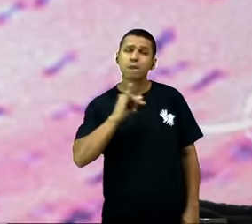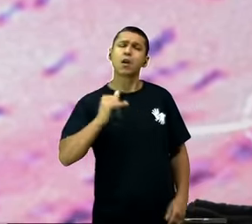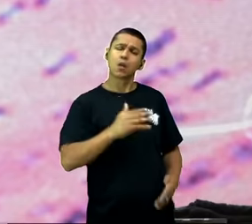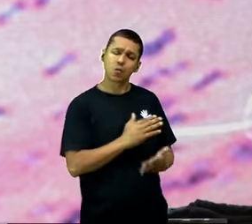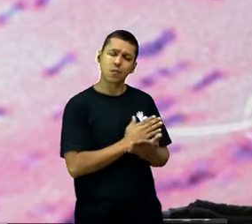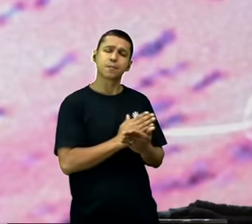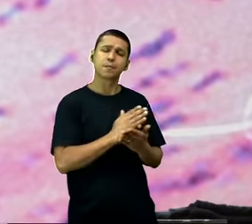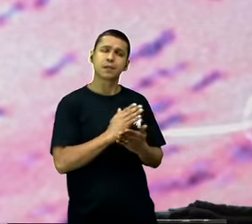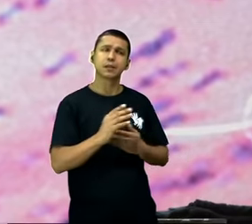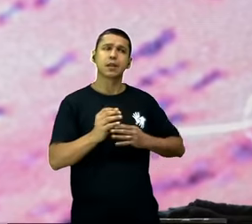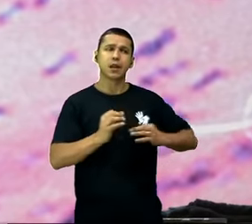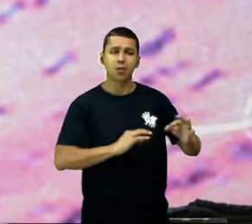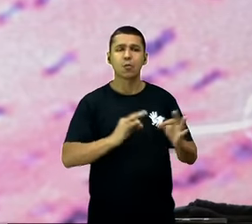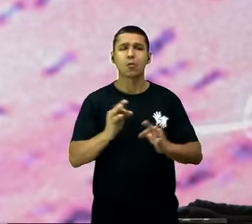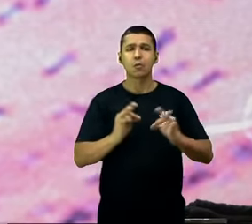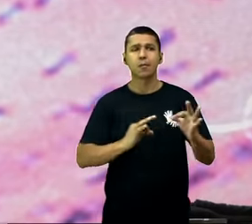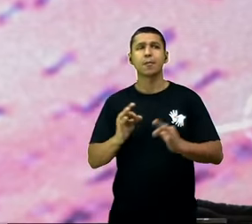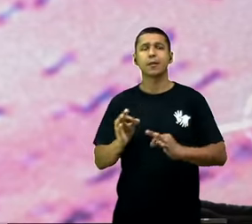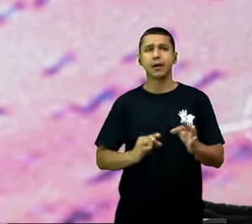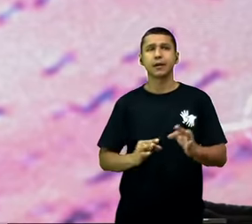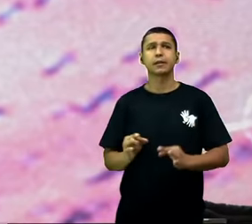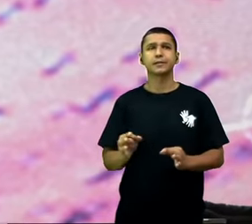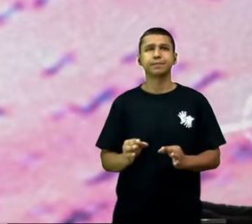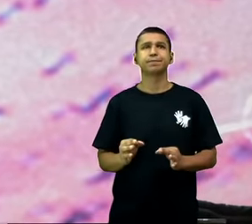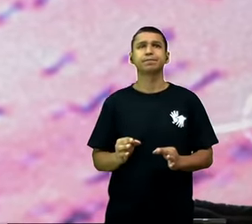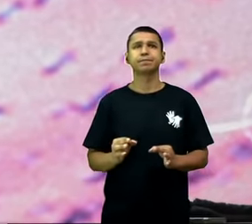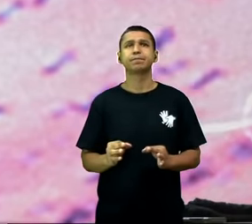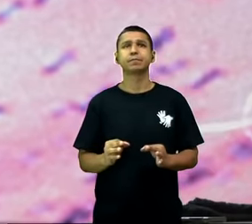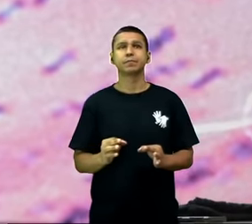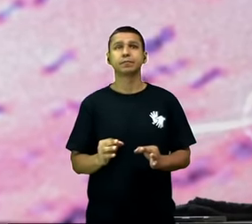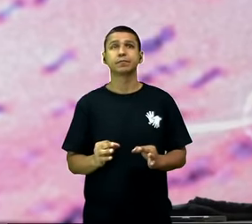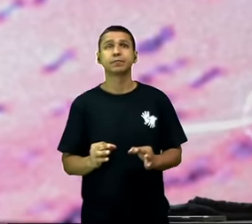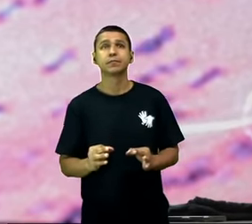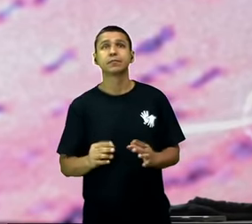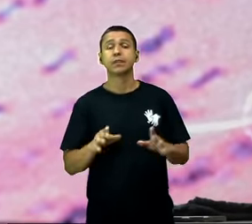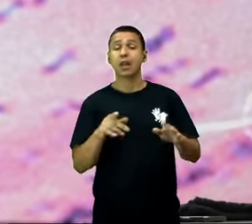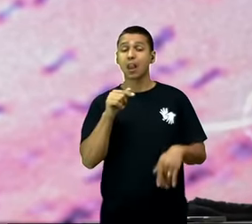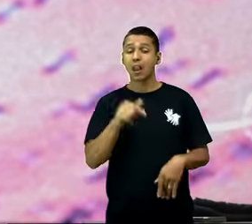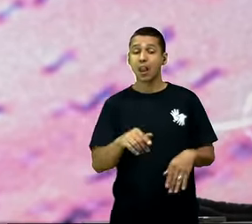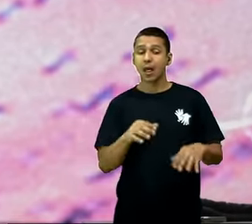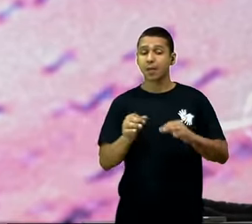dentro de Abraão. Então ele vai começar a arrumar as coisas, sabe aonde? No